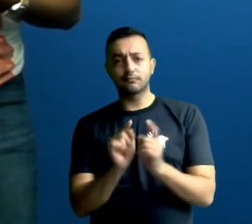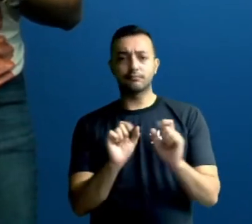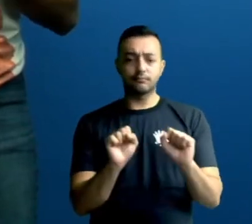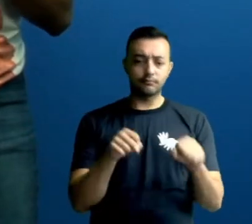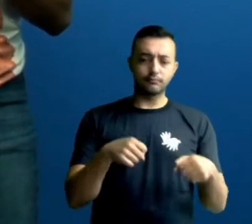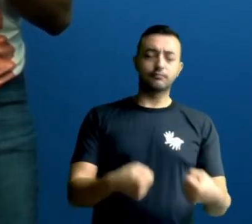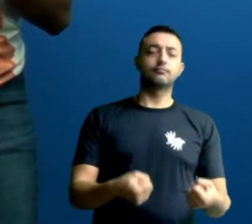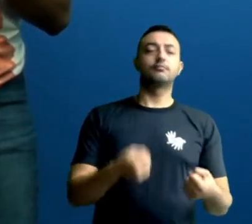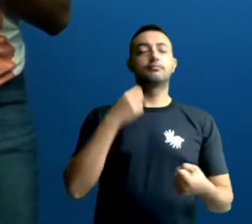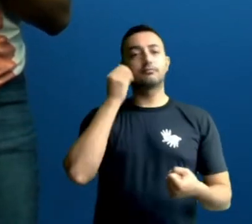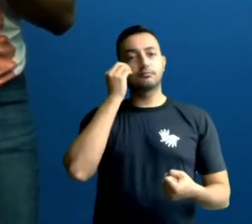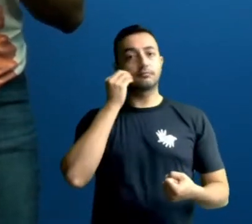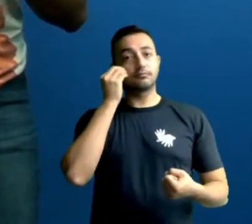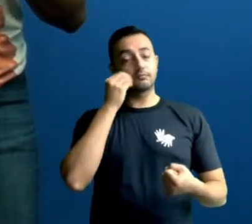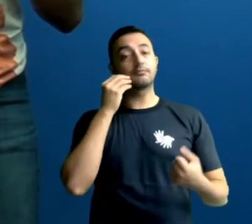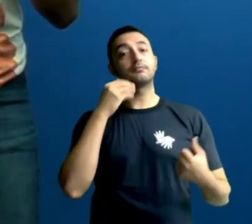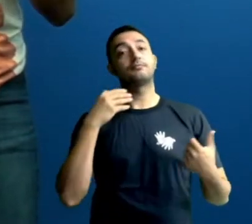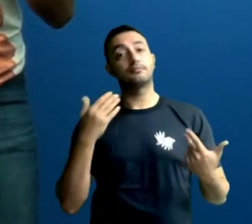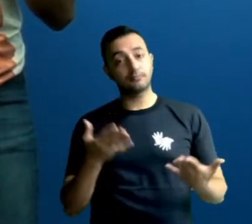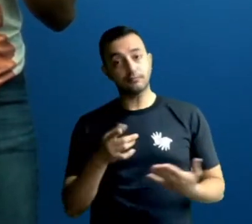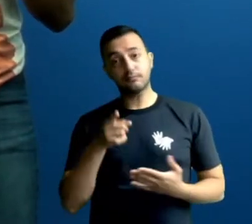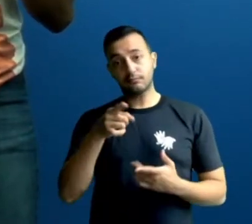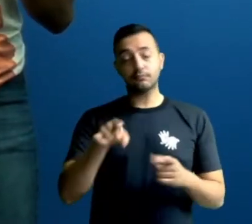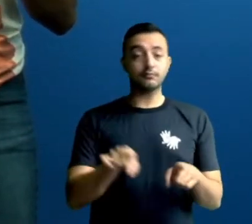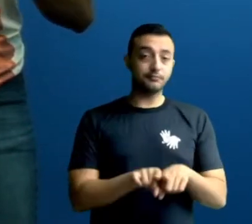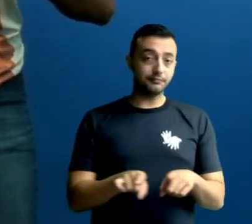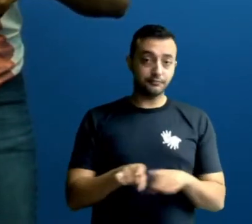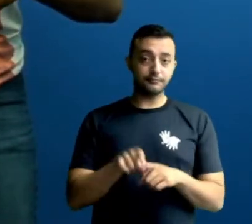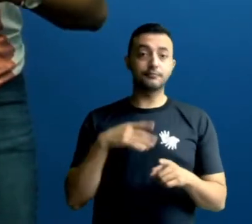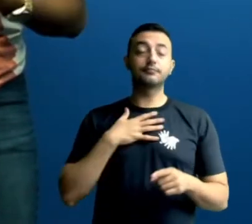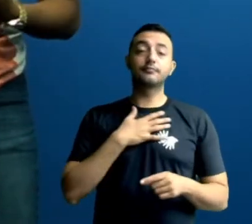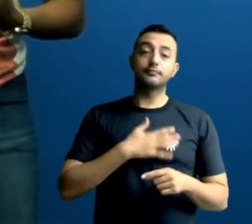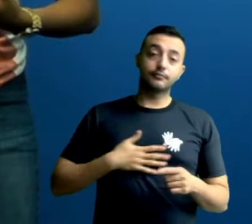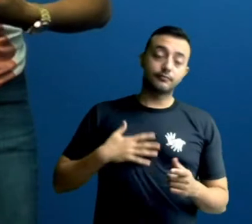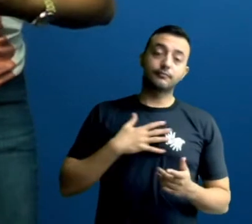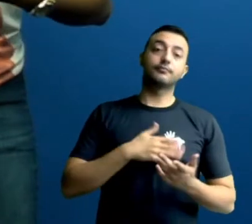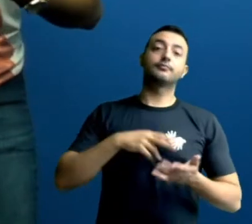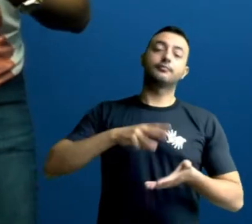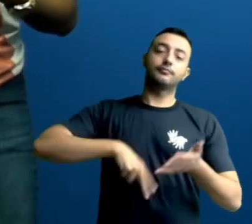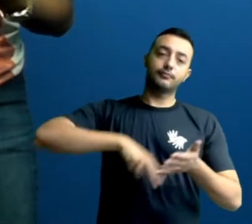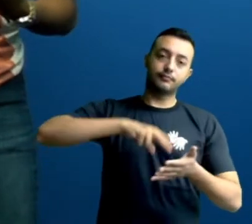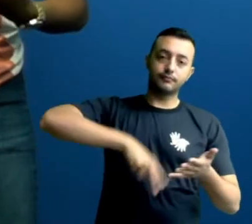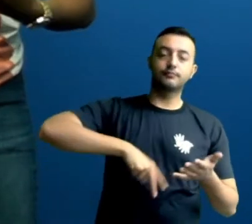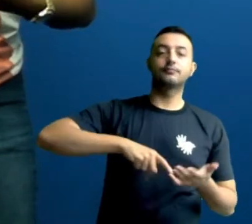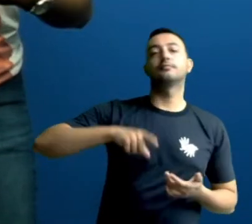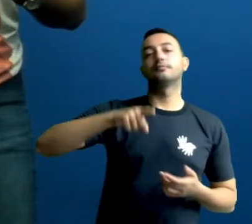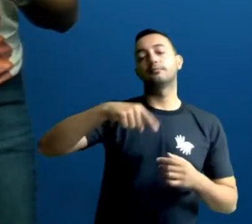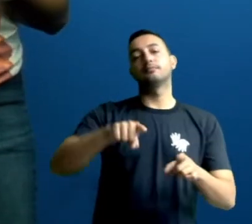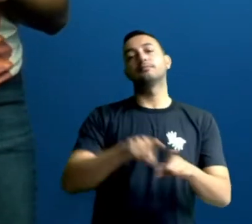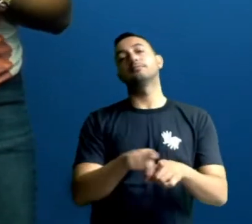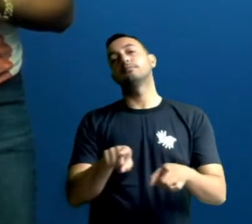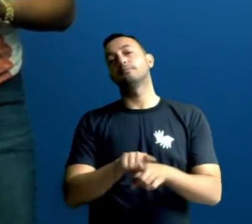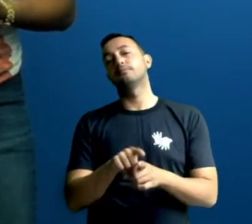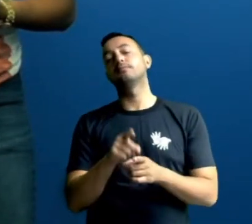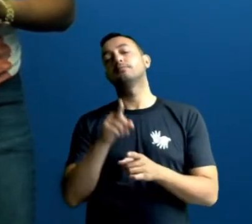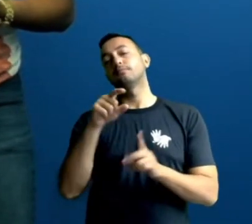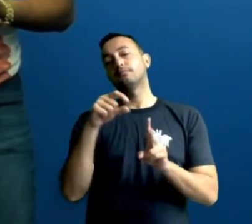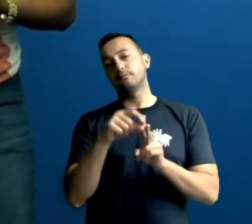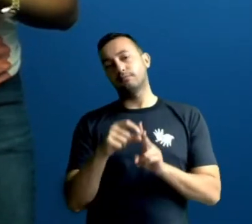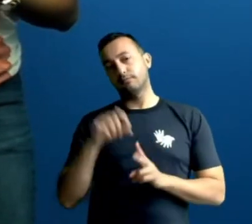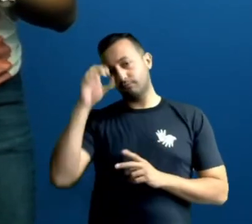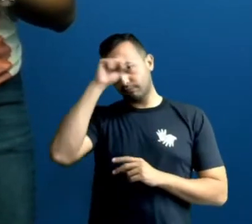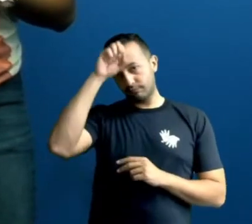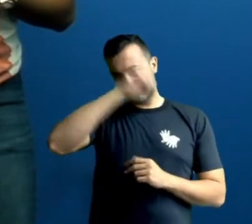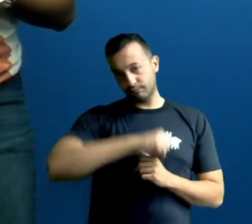experiência, porque é a partir daí que você também vai tomando gosto pela leitura e aí você vai também trabalhando o seu